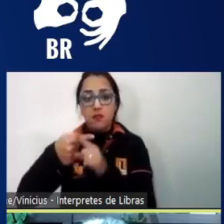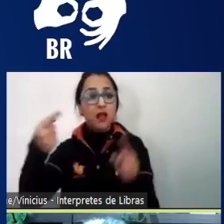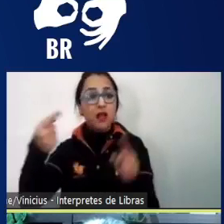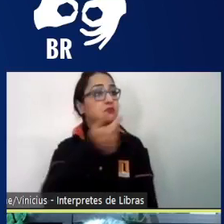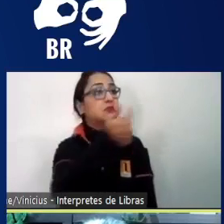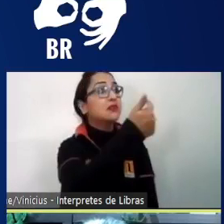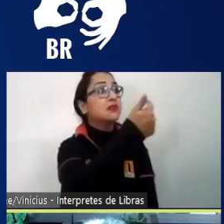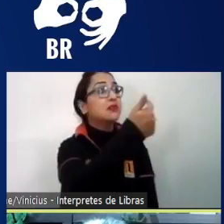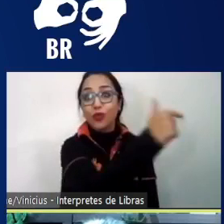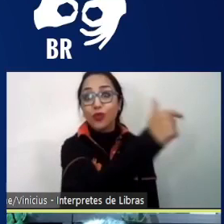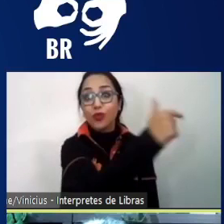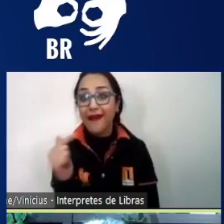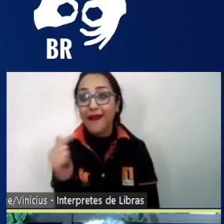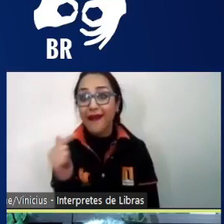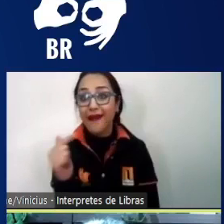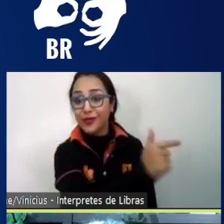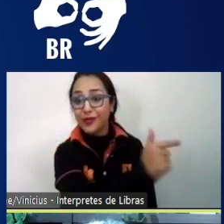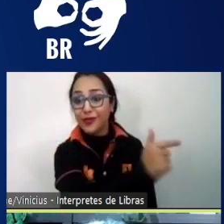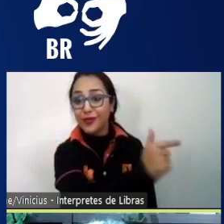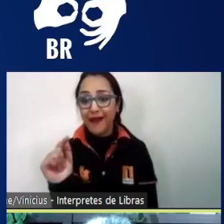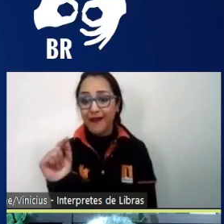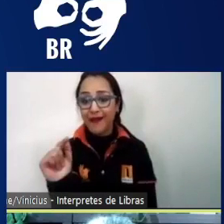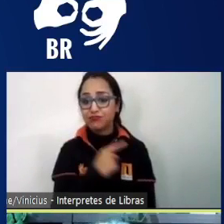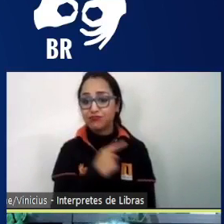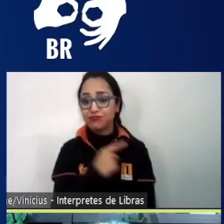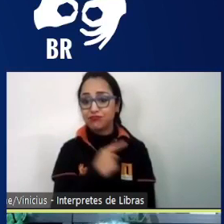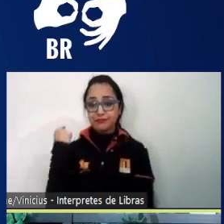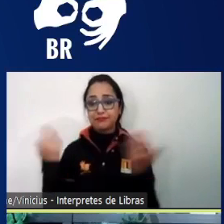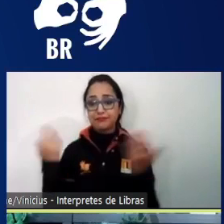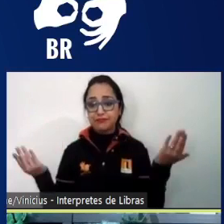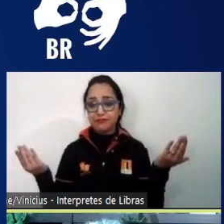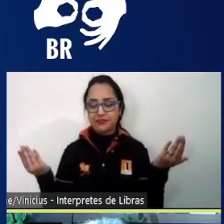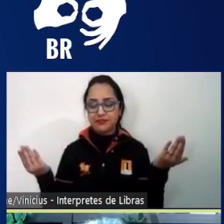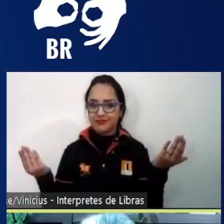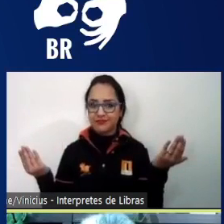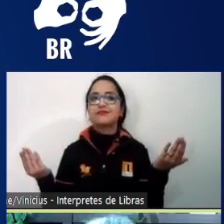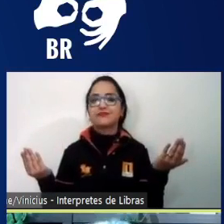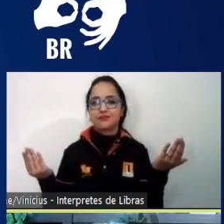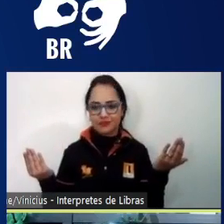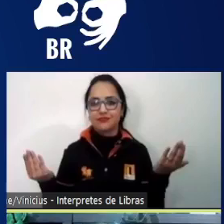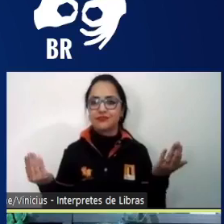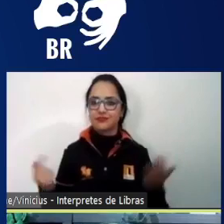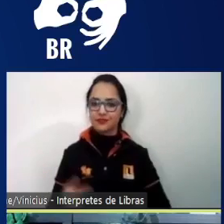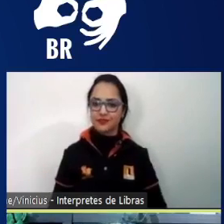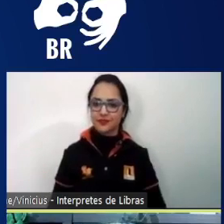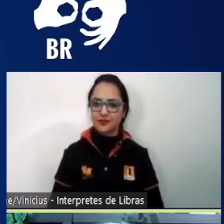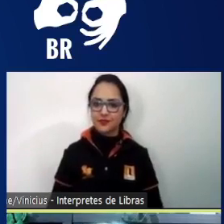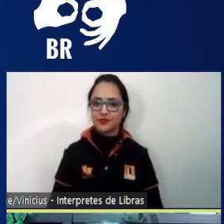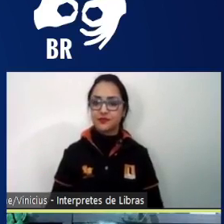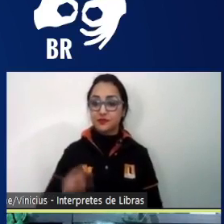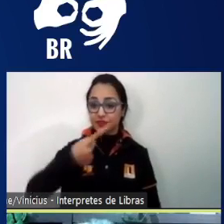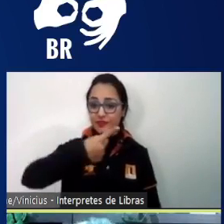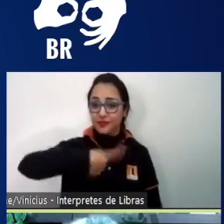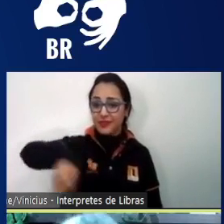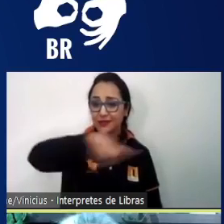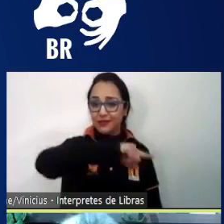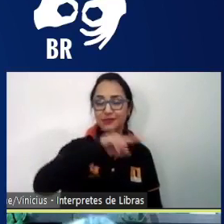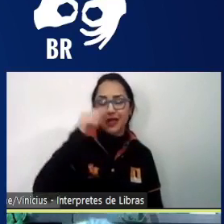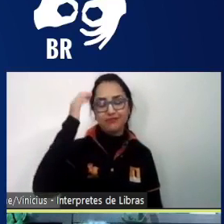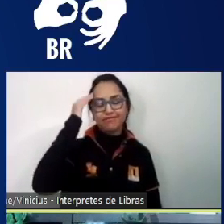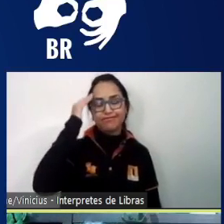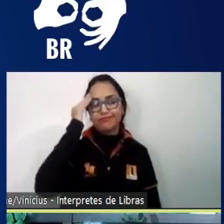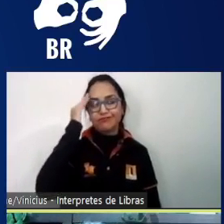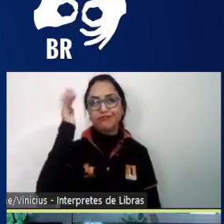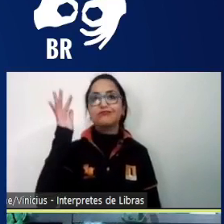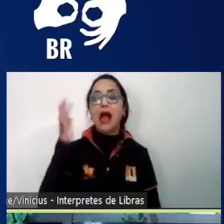Então, é o momento de começarmos a discutir pontos mais